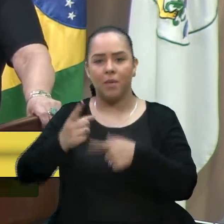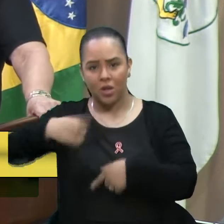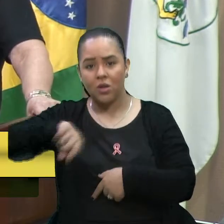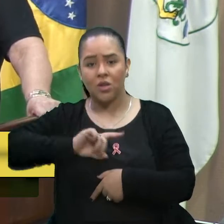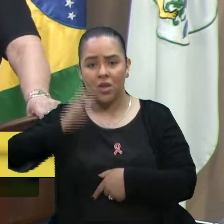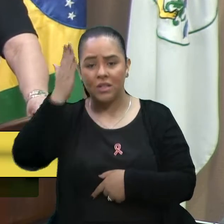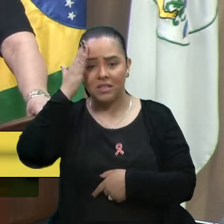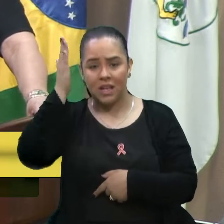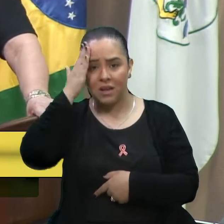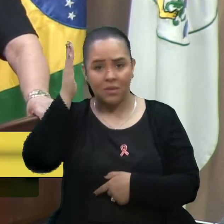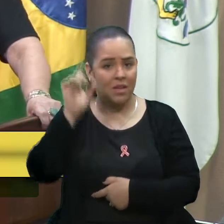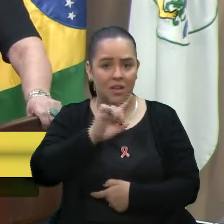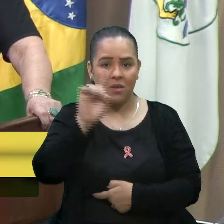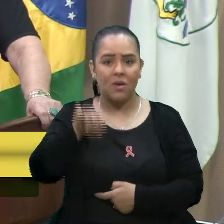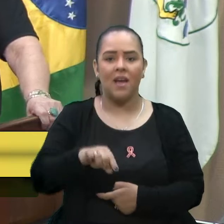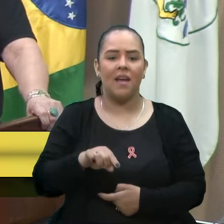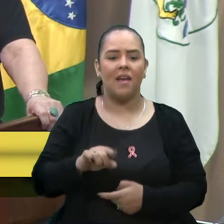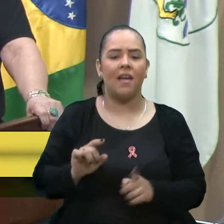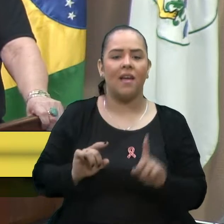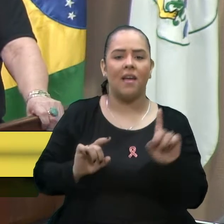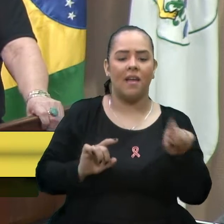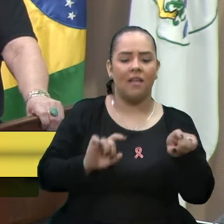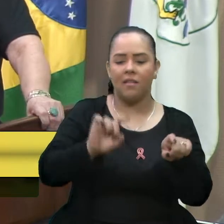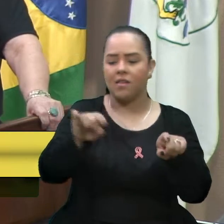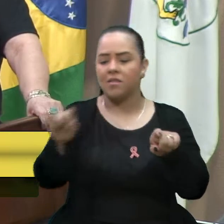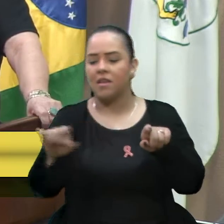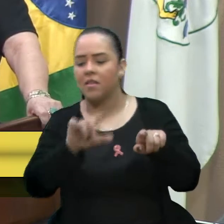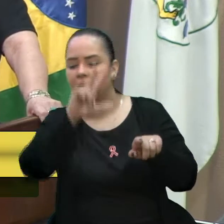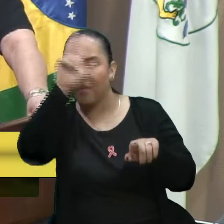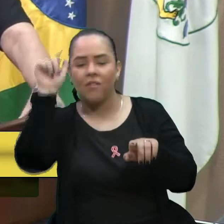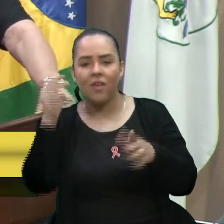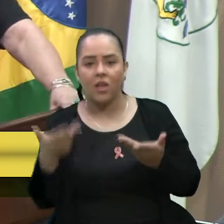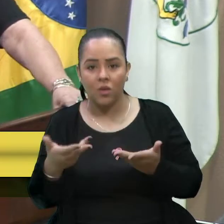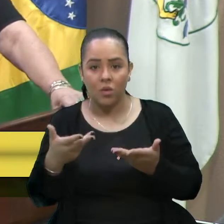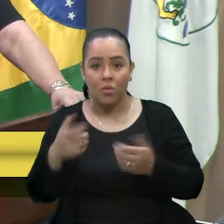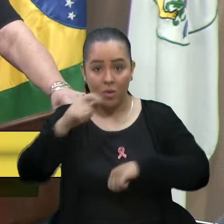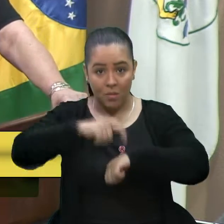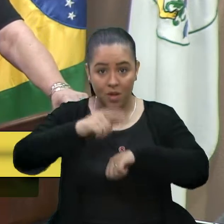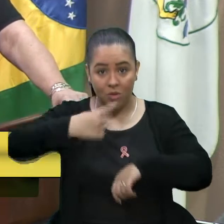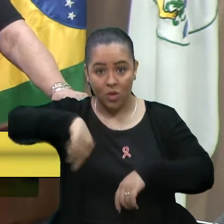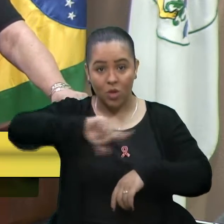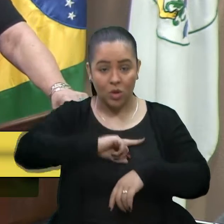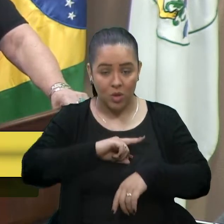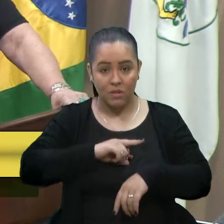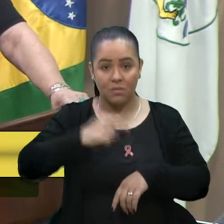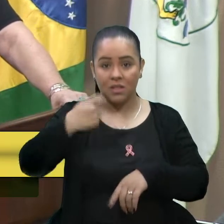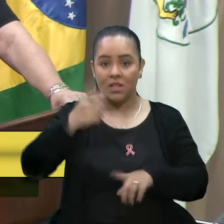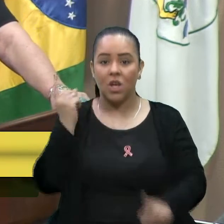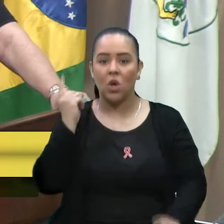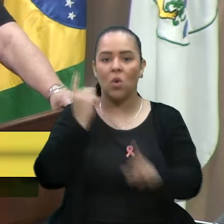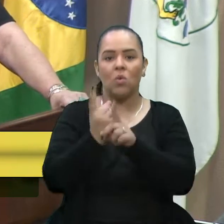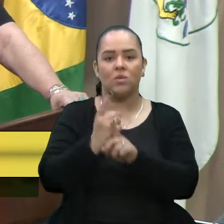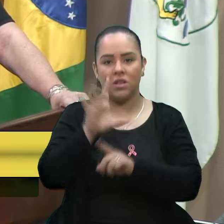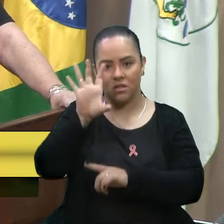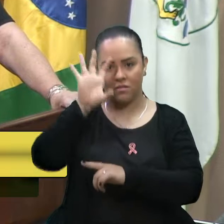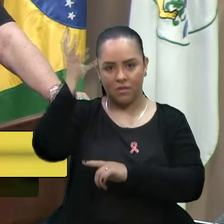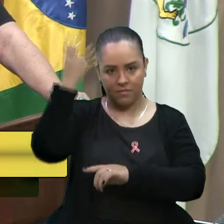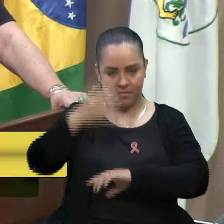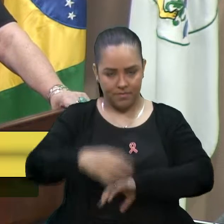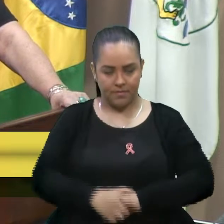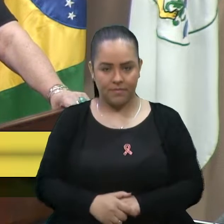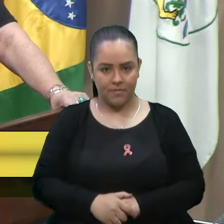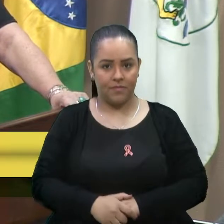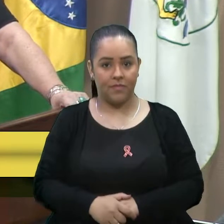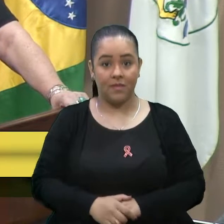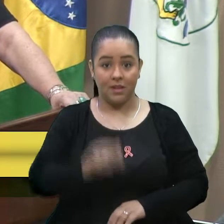disse, não é esse o outro prefeito. O momento agora é nós que temos que encontrar soluções para resolver.